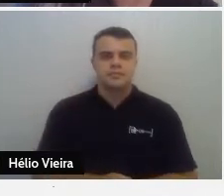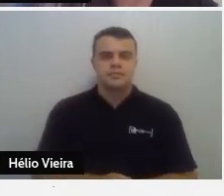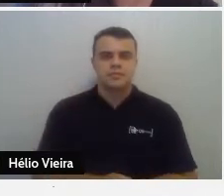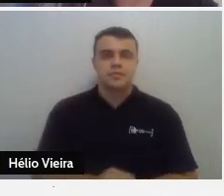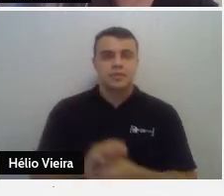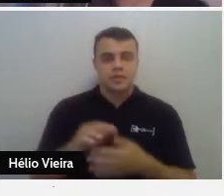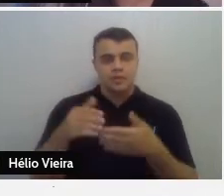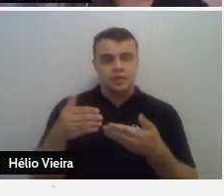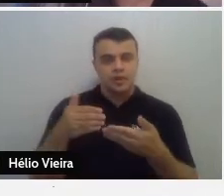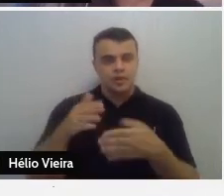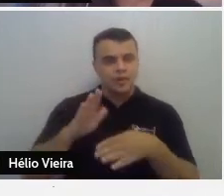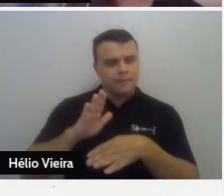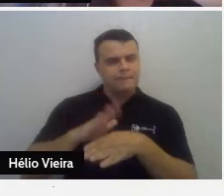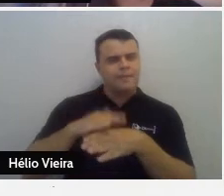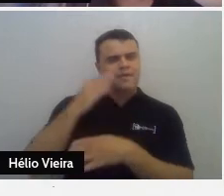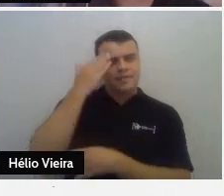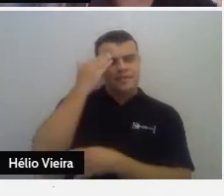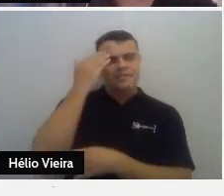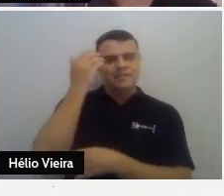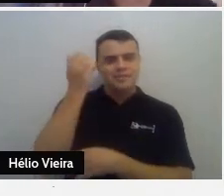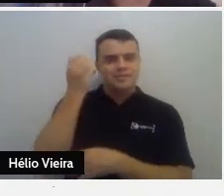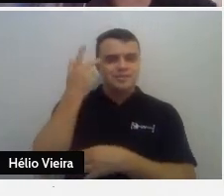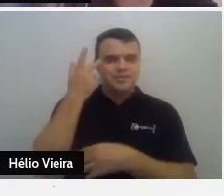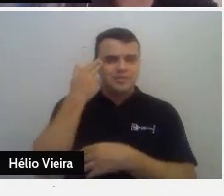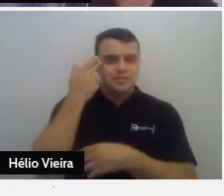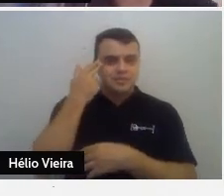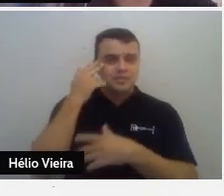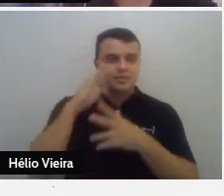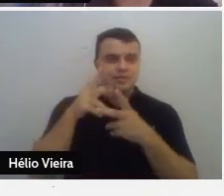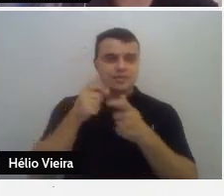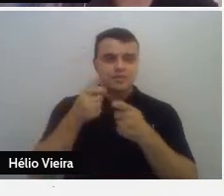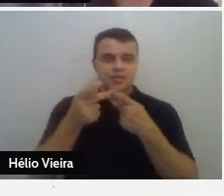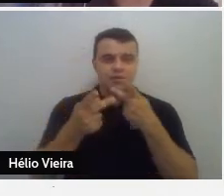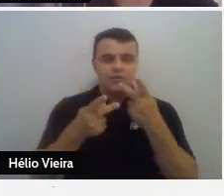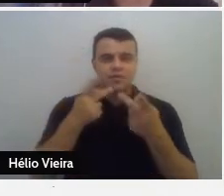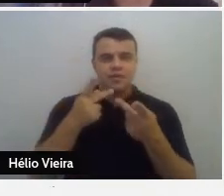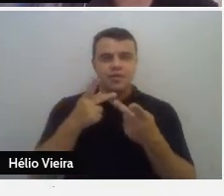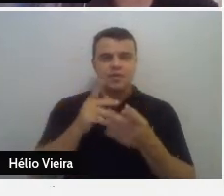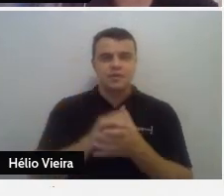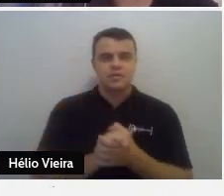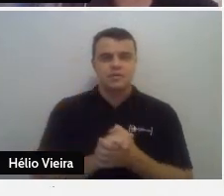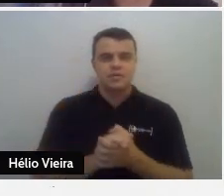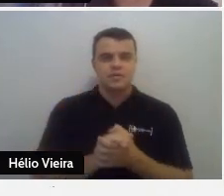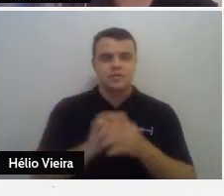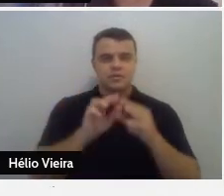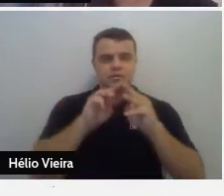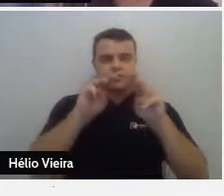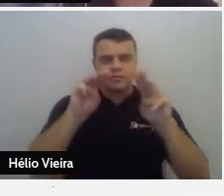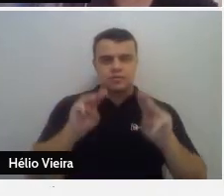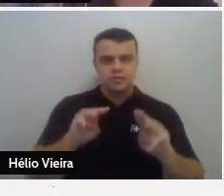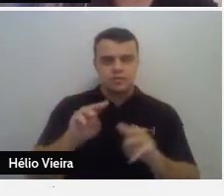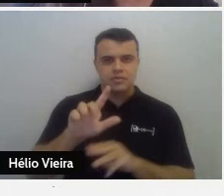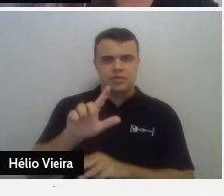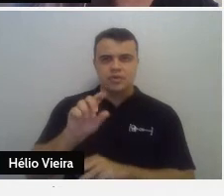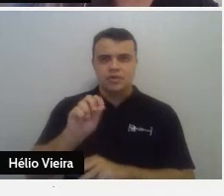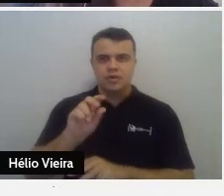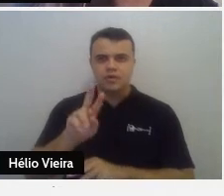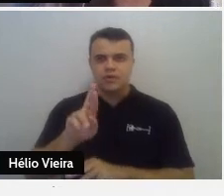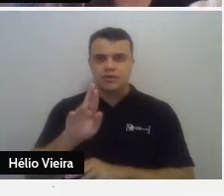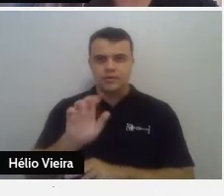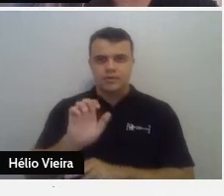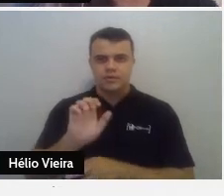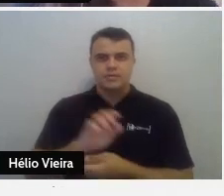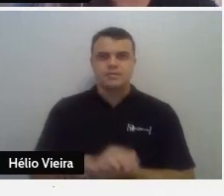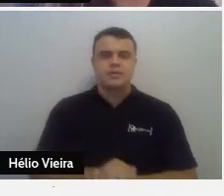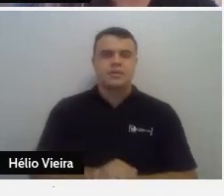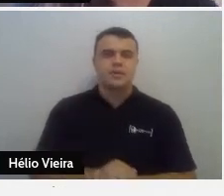Bom, e o mais famoso e comum, né, que todo mundo fala, é o Museu do Louvre,